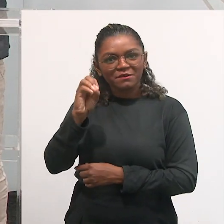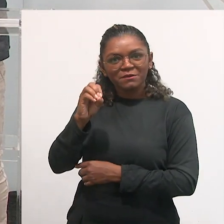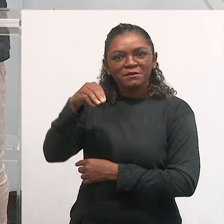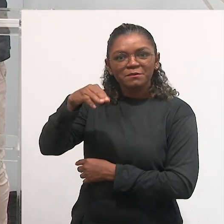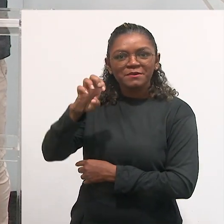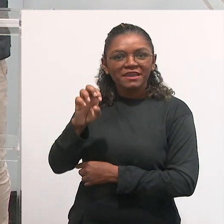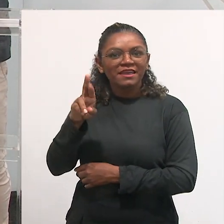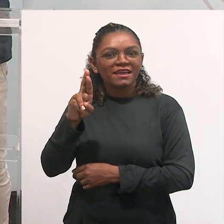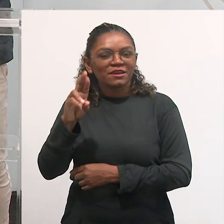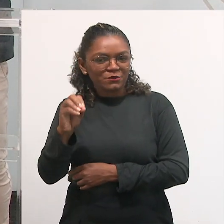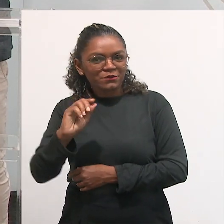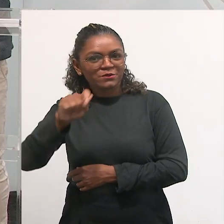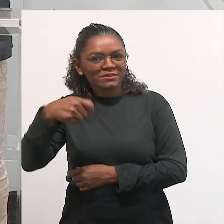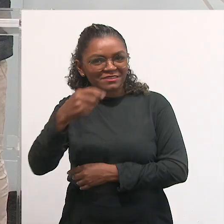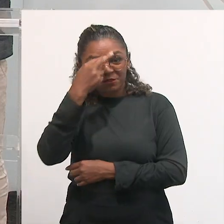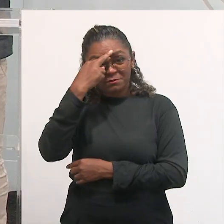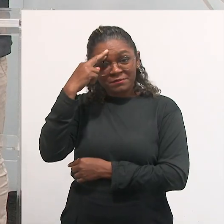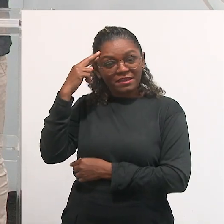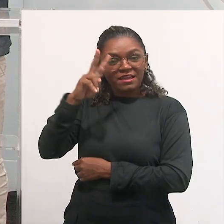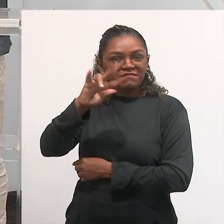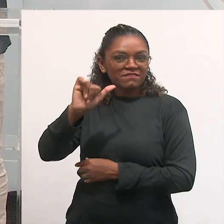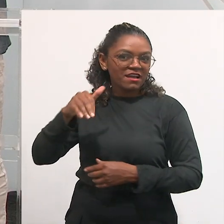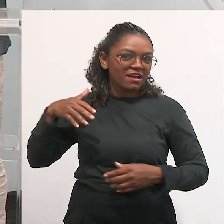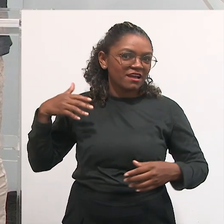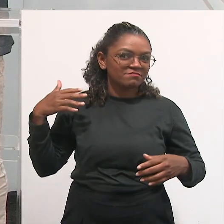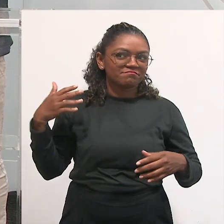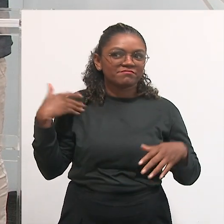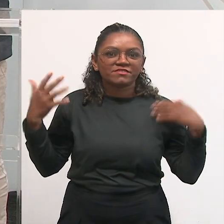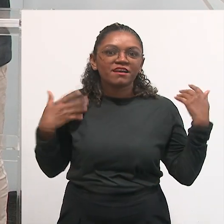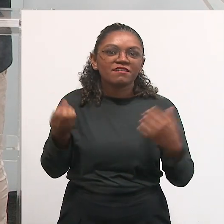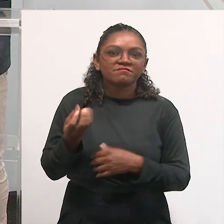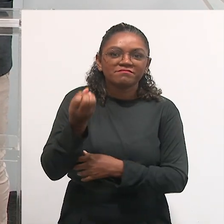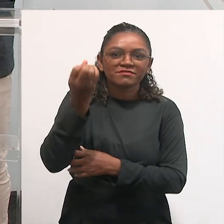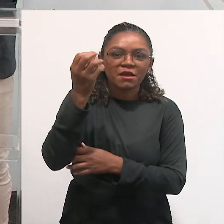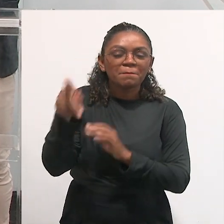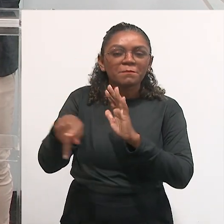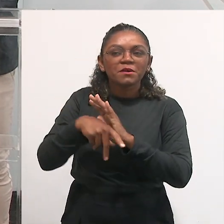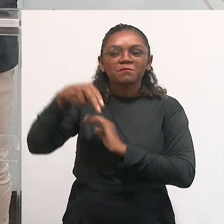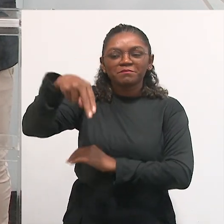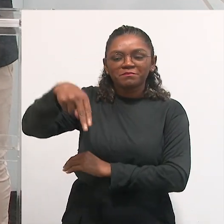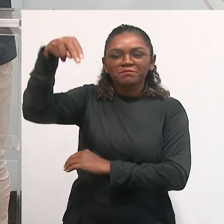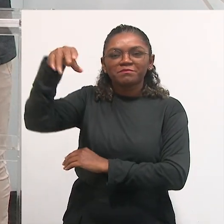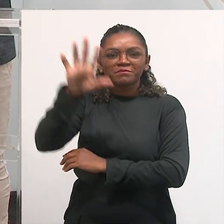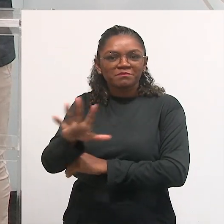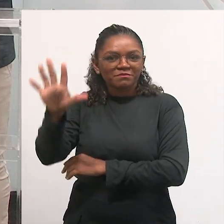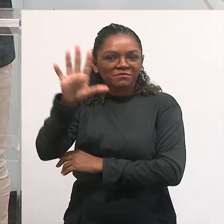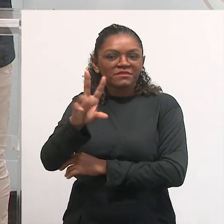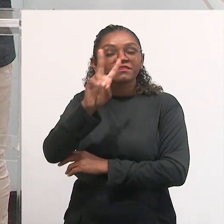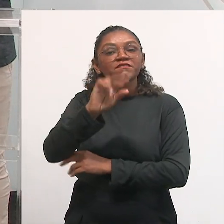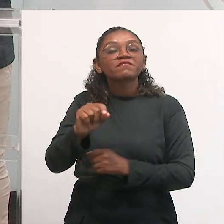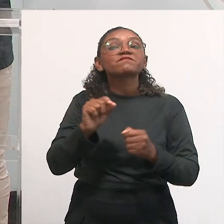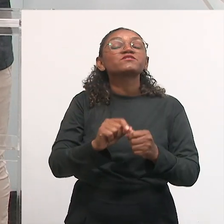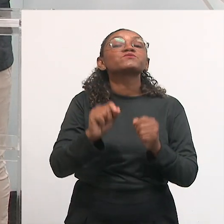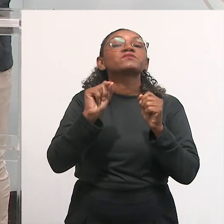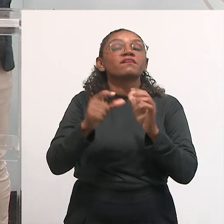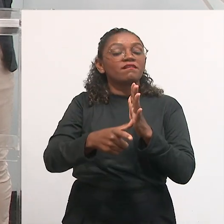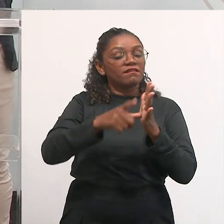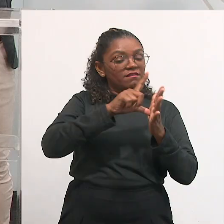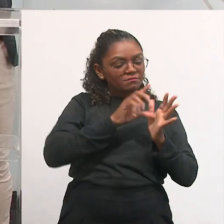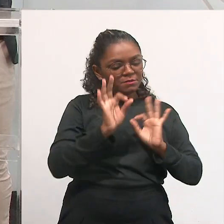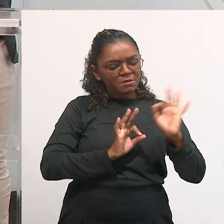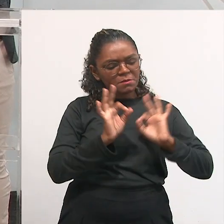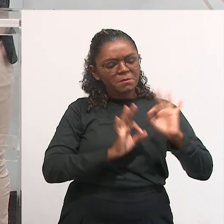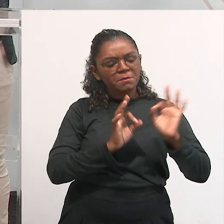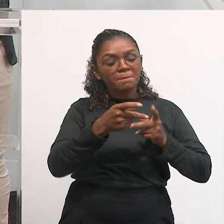para as férias e vai realmente arrasar os corações nordestinos, ele vai entregar o quê? O projeto dele, o escopo dele é